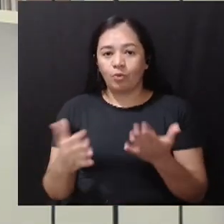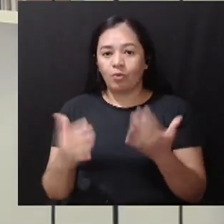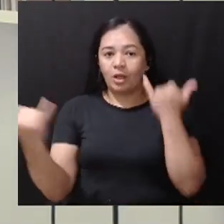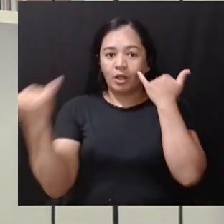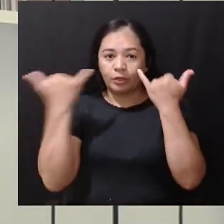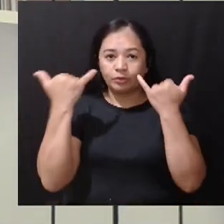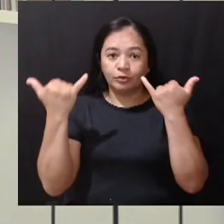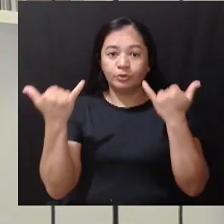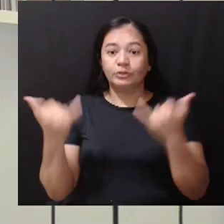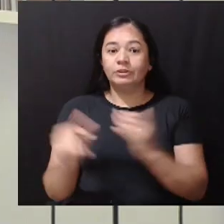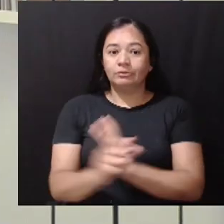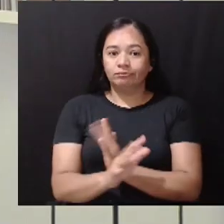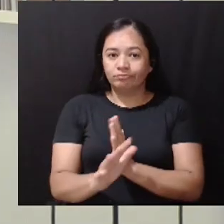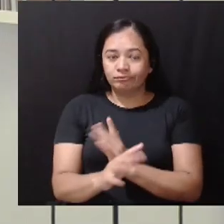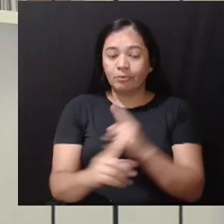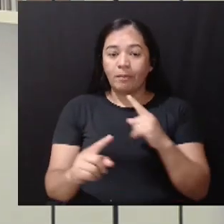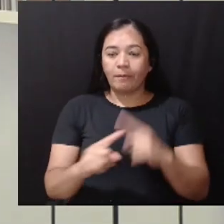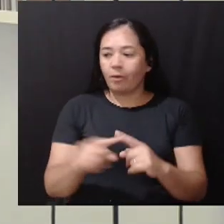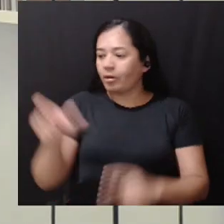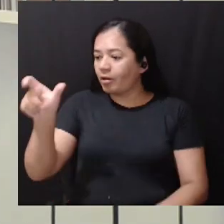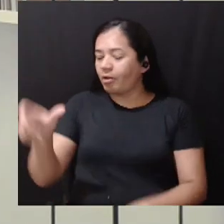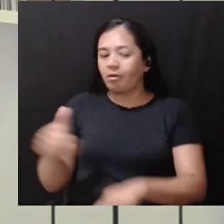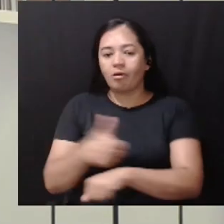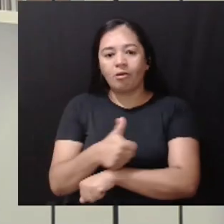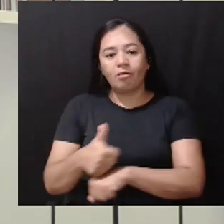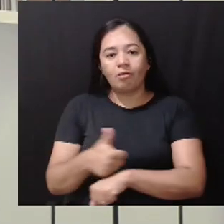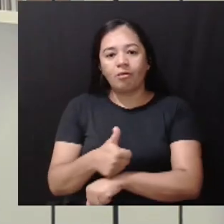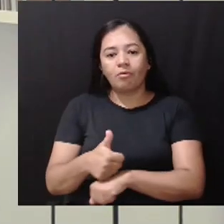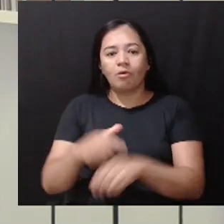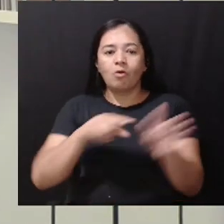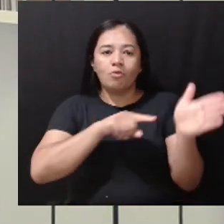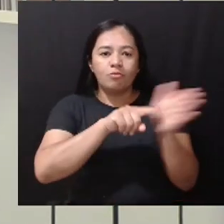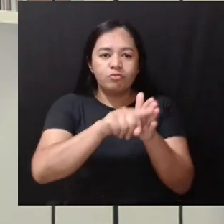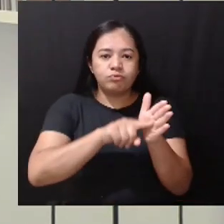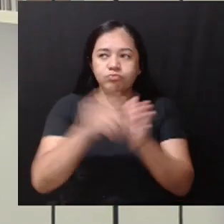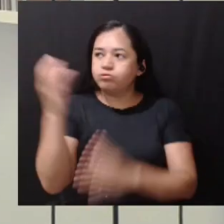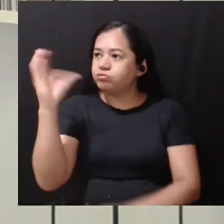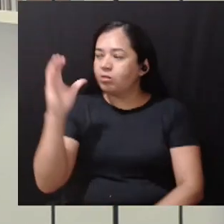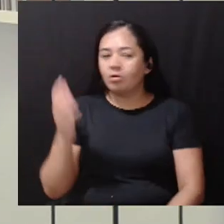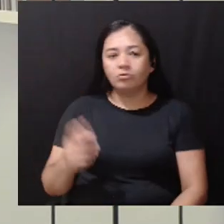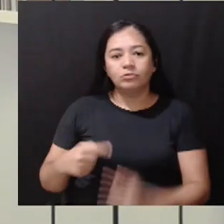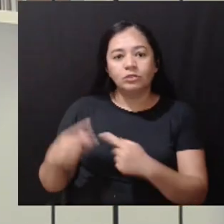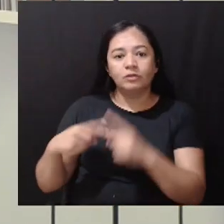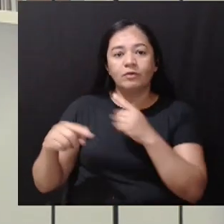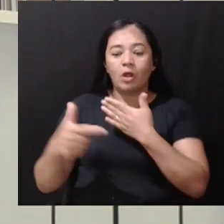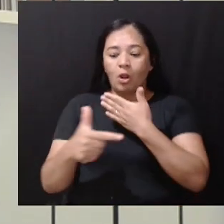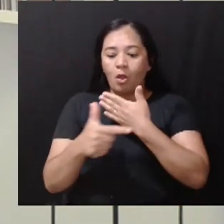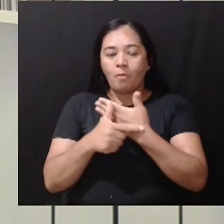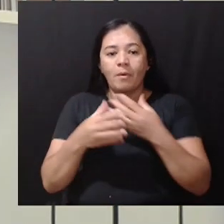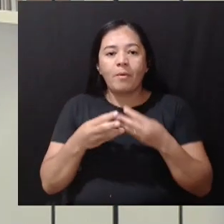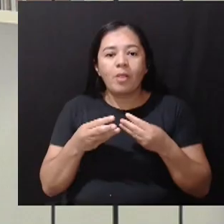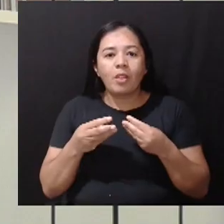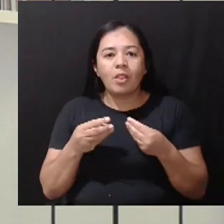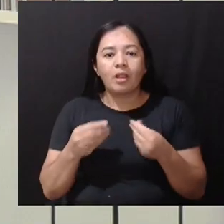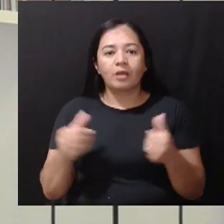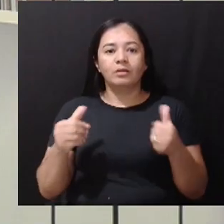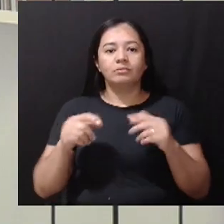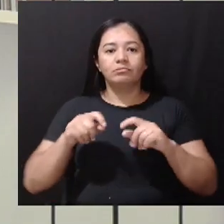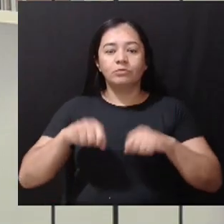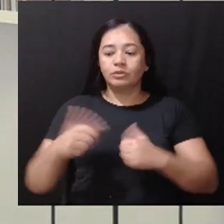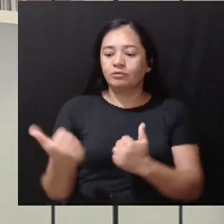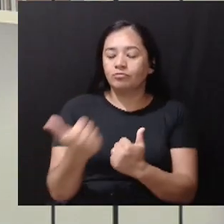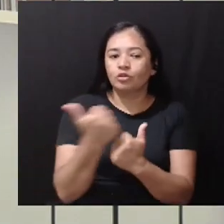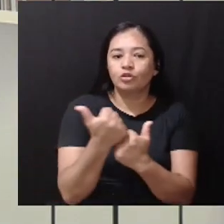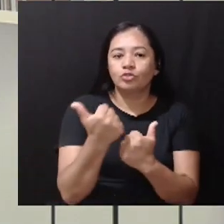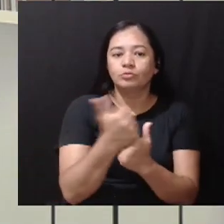porque pesquisadores e cientistas desenvolveram um papel biodegradável que pode substituir o plástico.